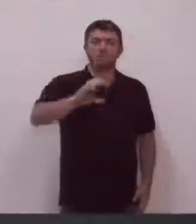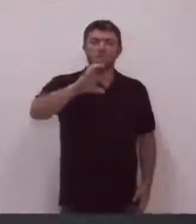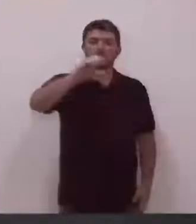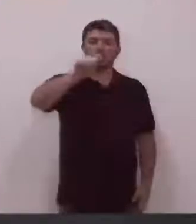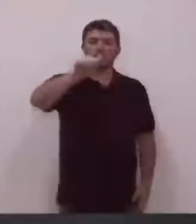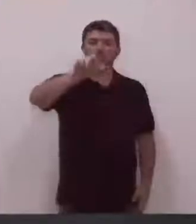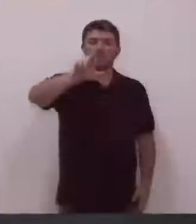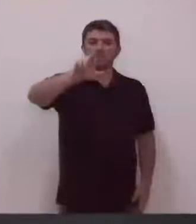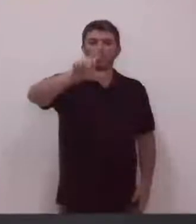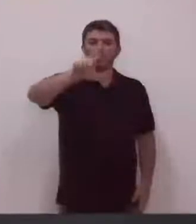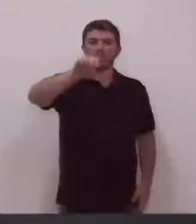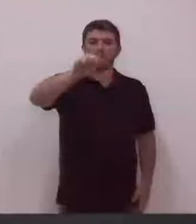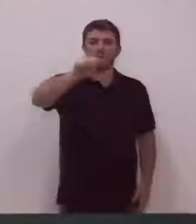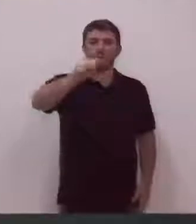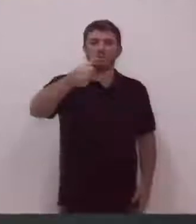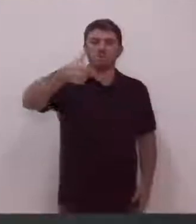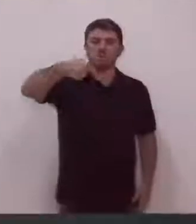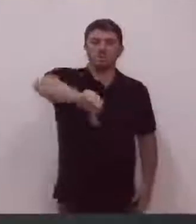Rejeito.